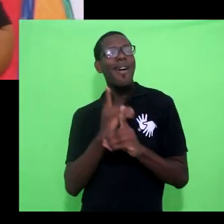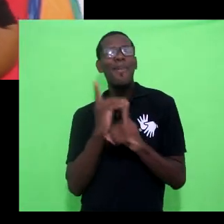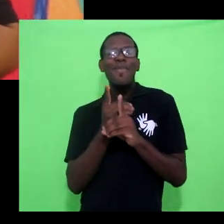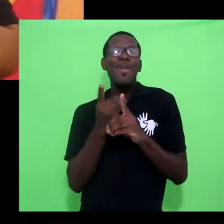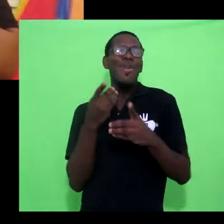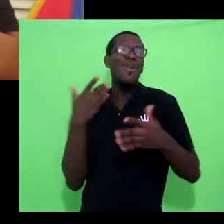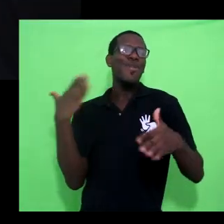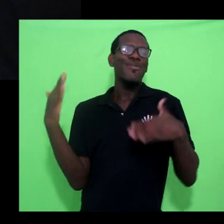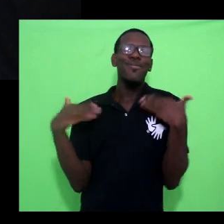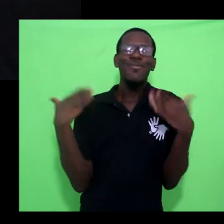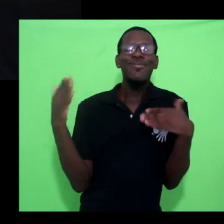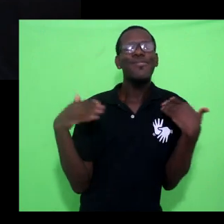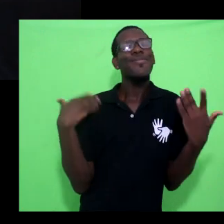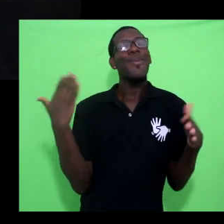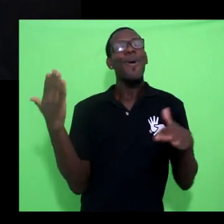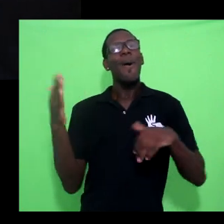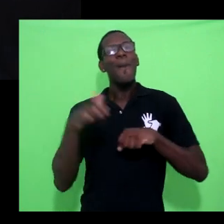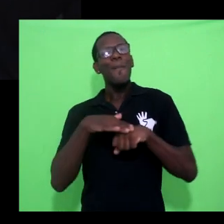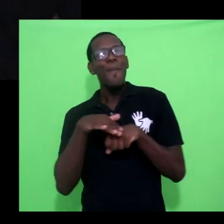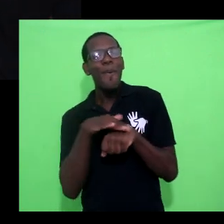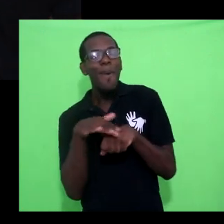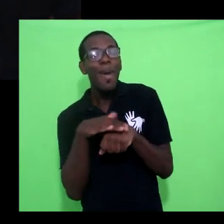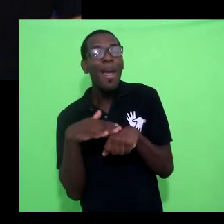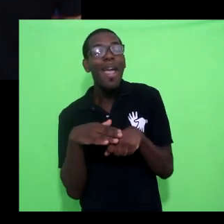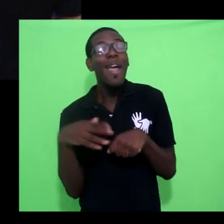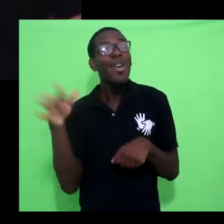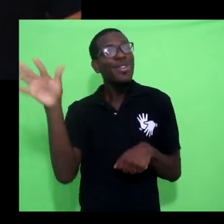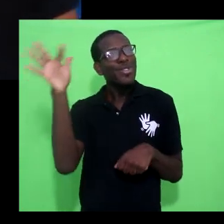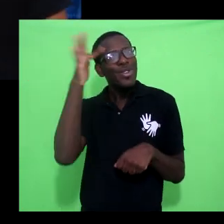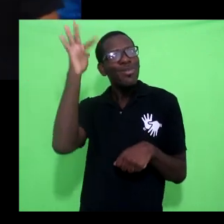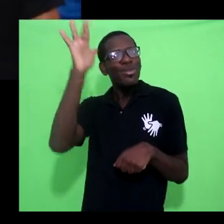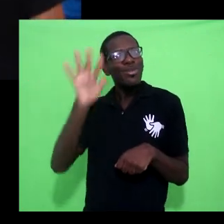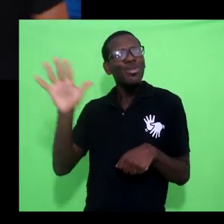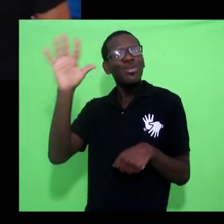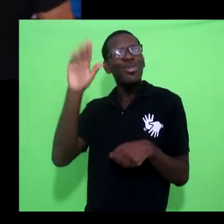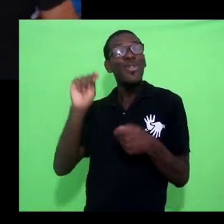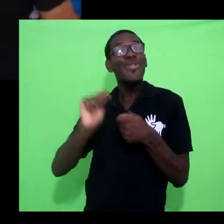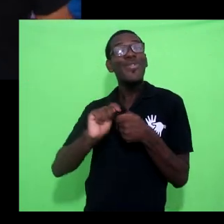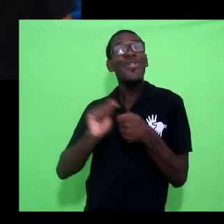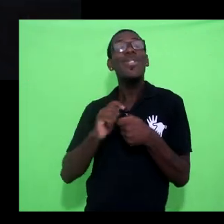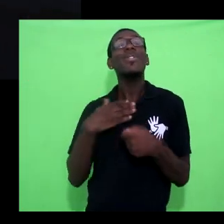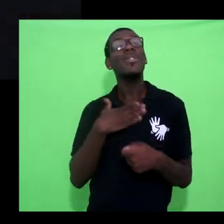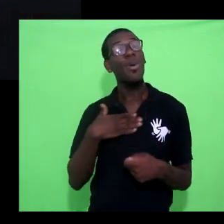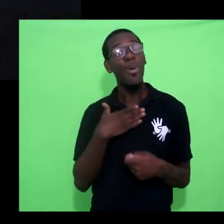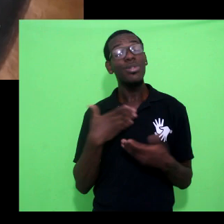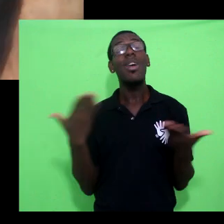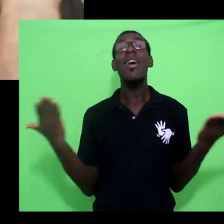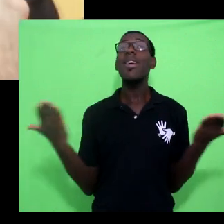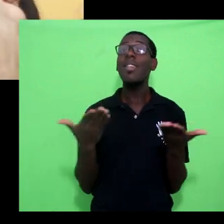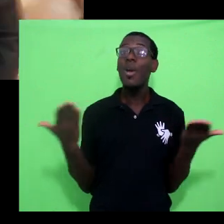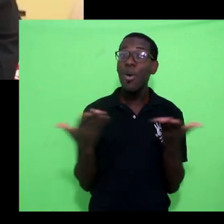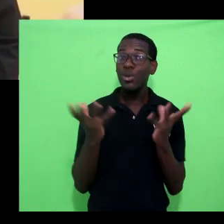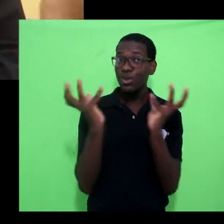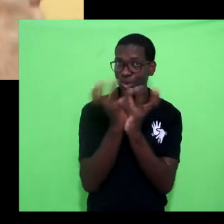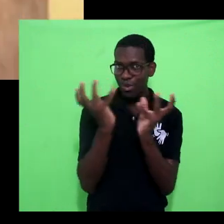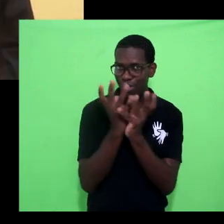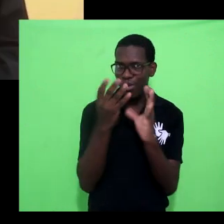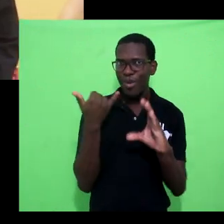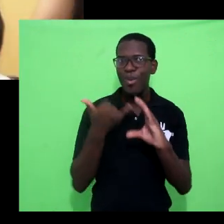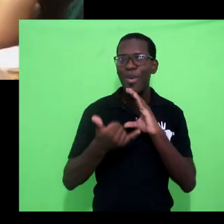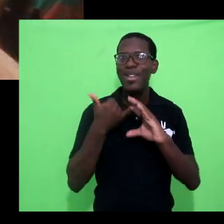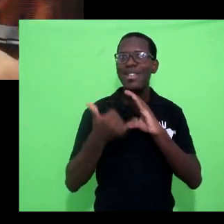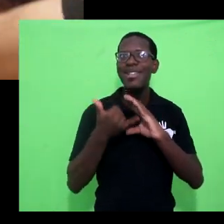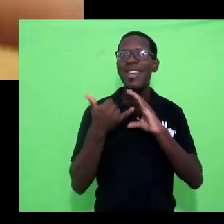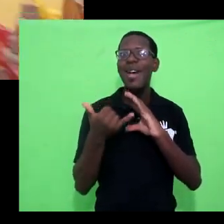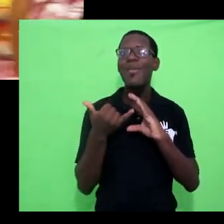porque você já imaginou você fazendo aquilo que você gosta, que é a pesquisa, né? E até hoje é assim. No nosso grupo de WhatsApp, quando alguém